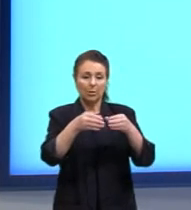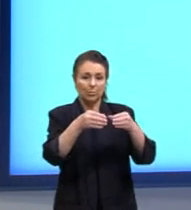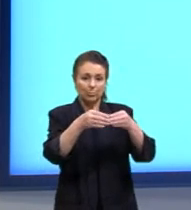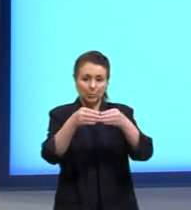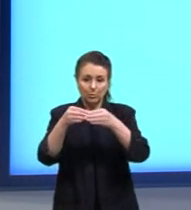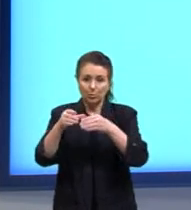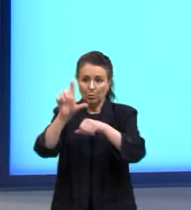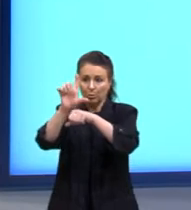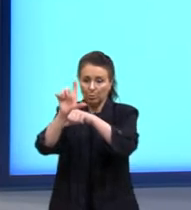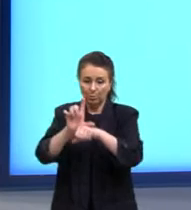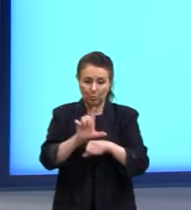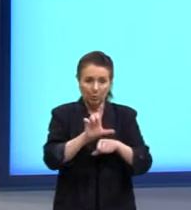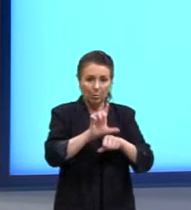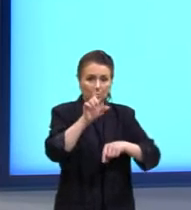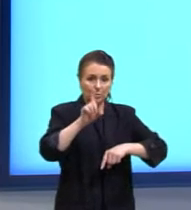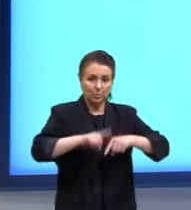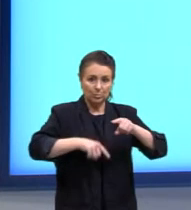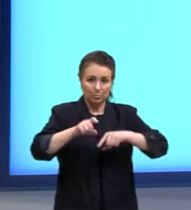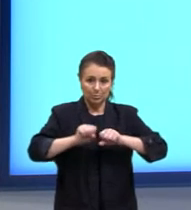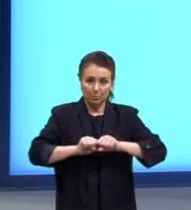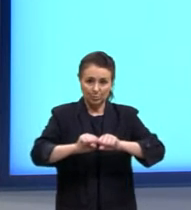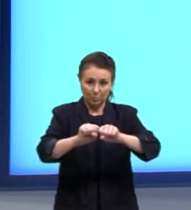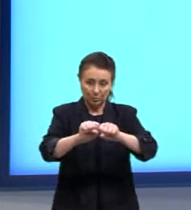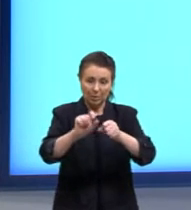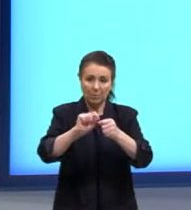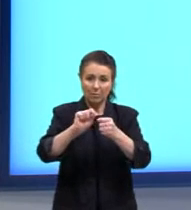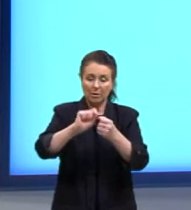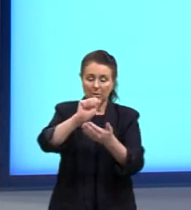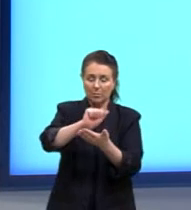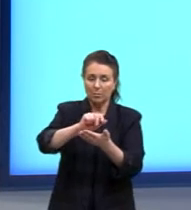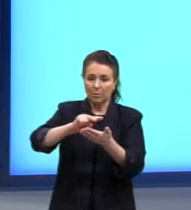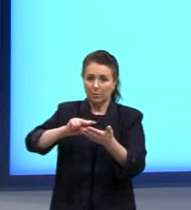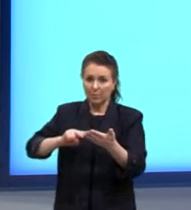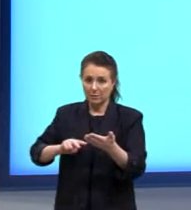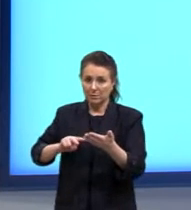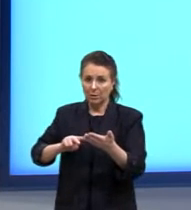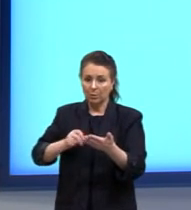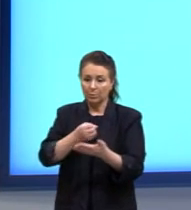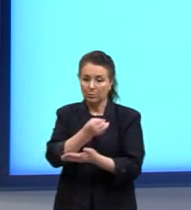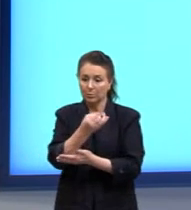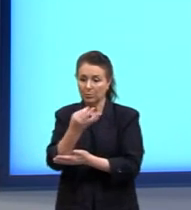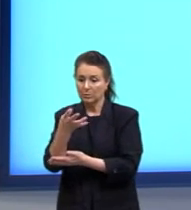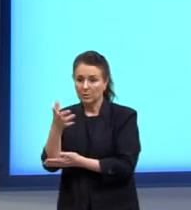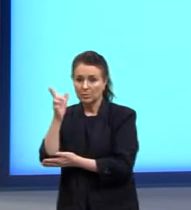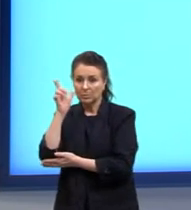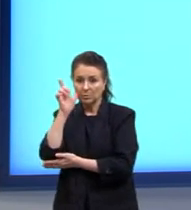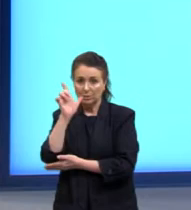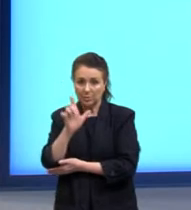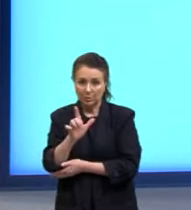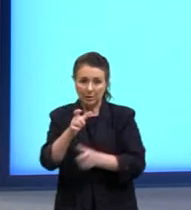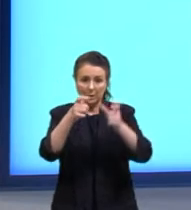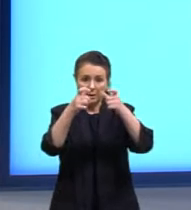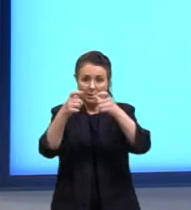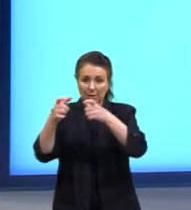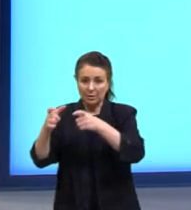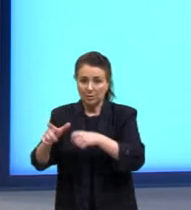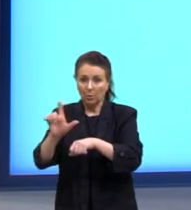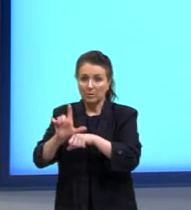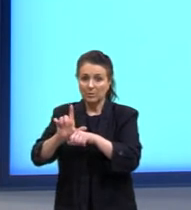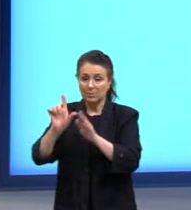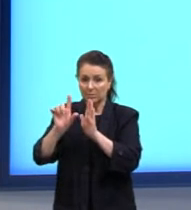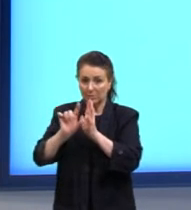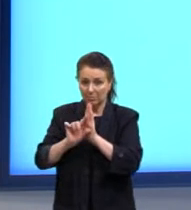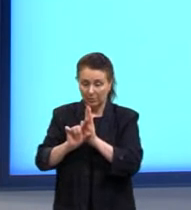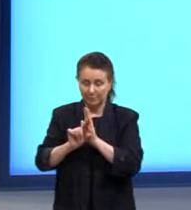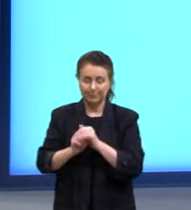adotam o sistema de avaliação dos faturamentos de suas filiais considerando a média